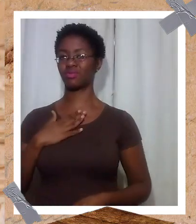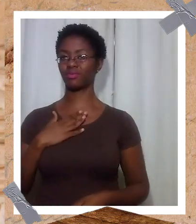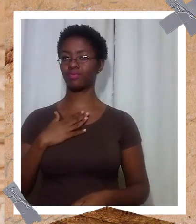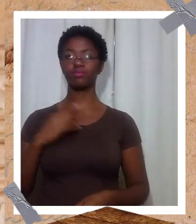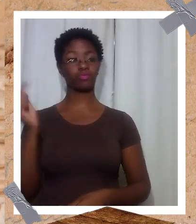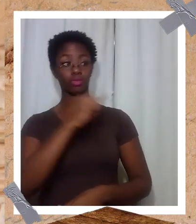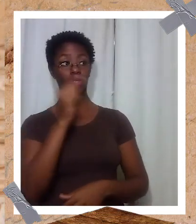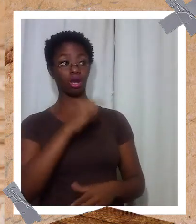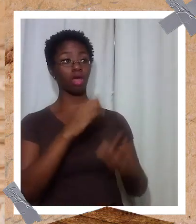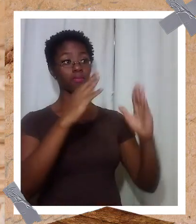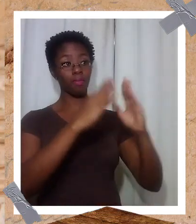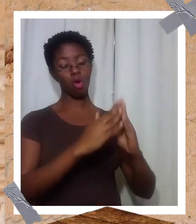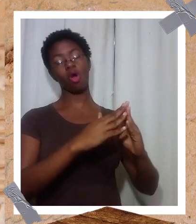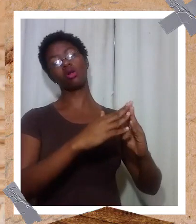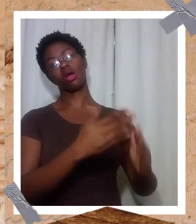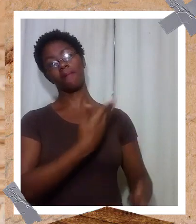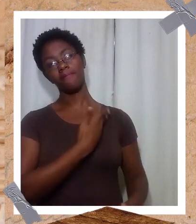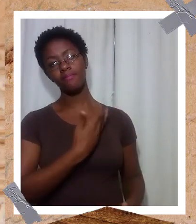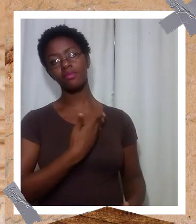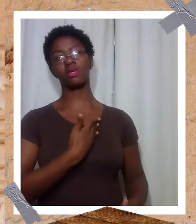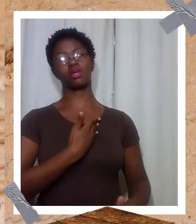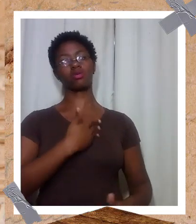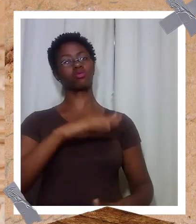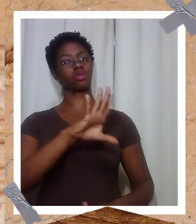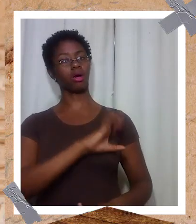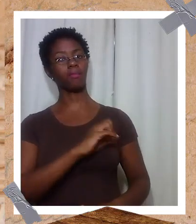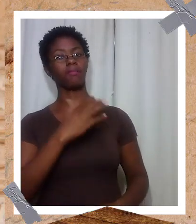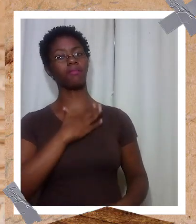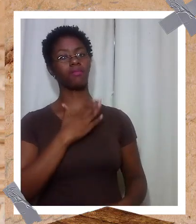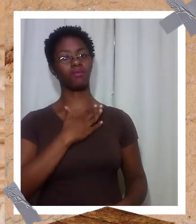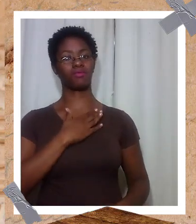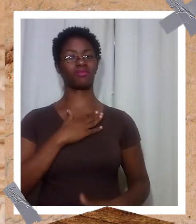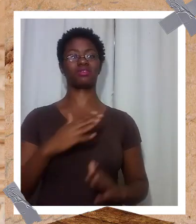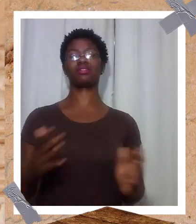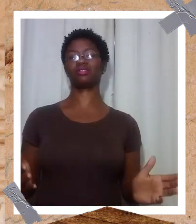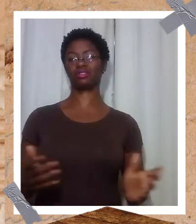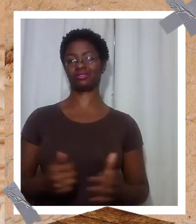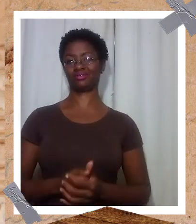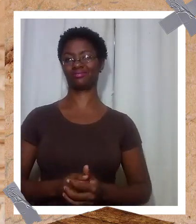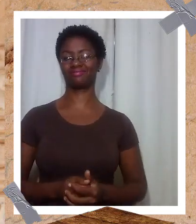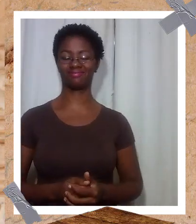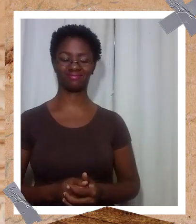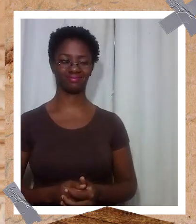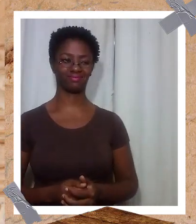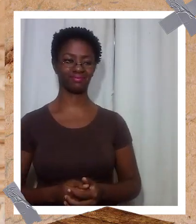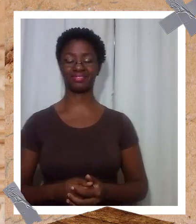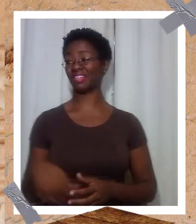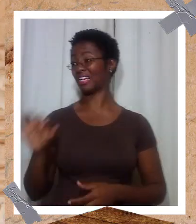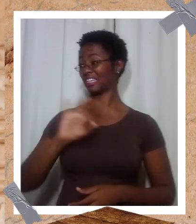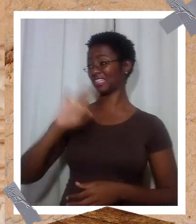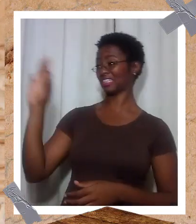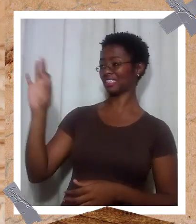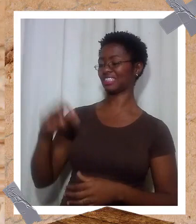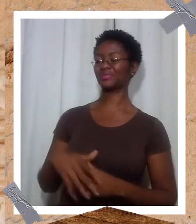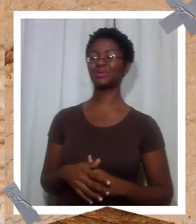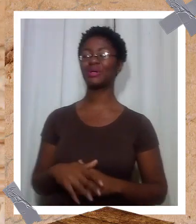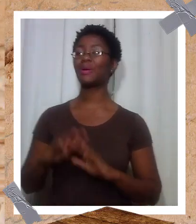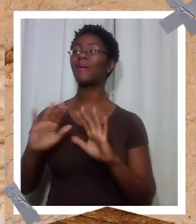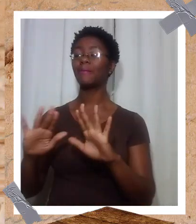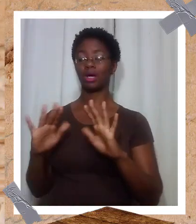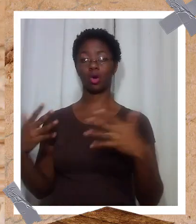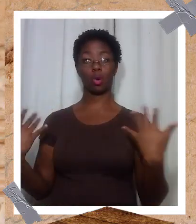a maioria que se parece comigo. Racionais MC. Ah, arrasou. Gente, a gente está meio